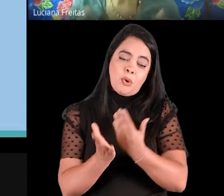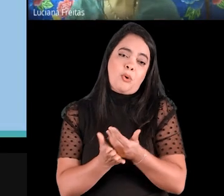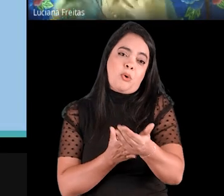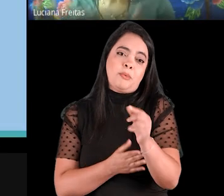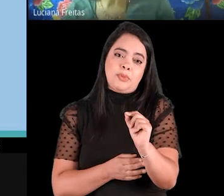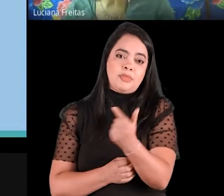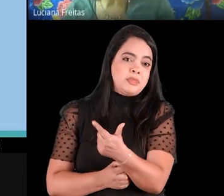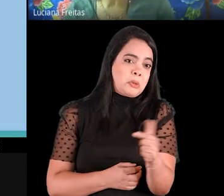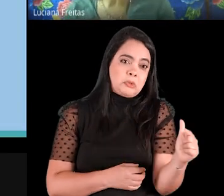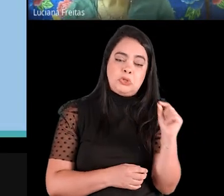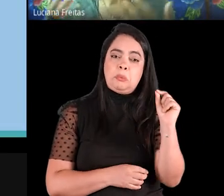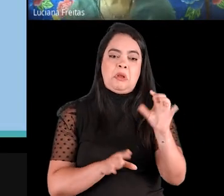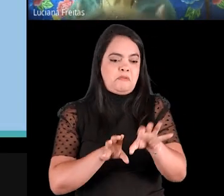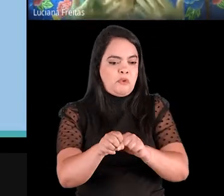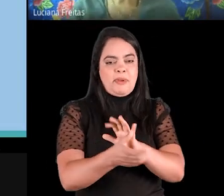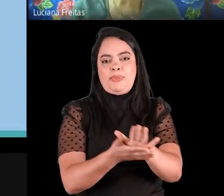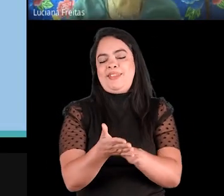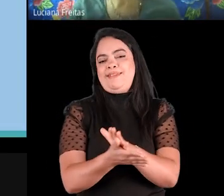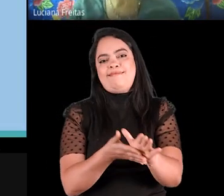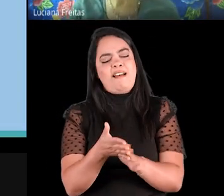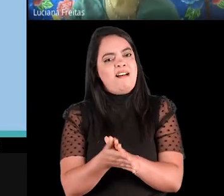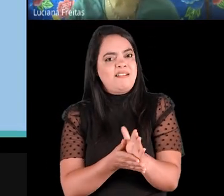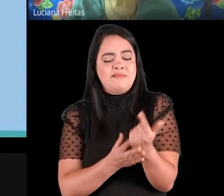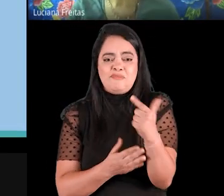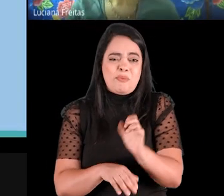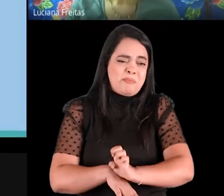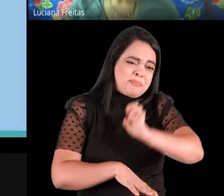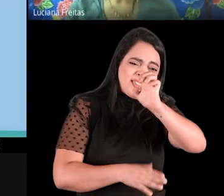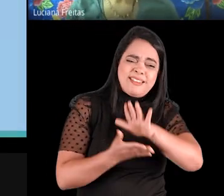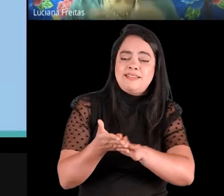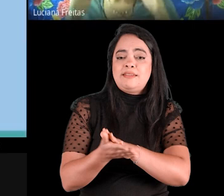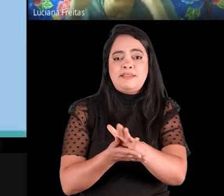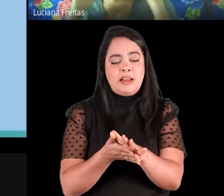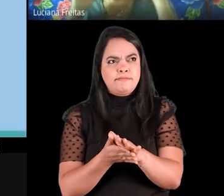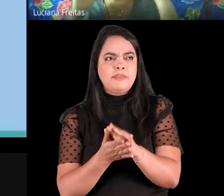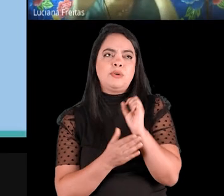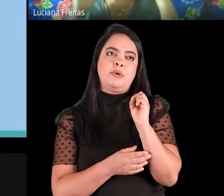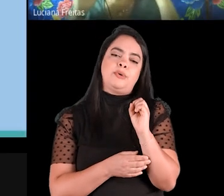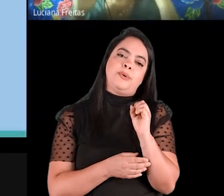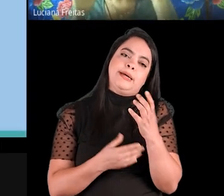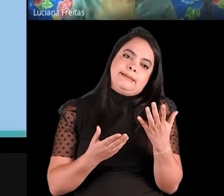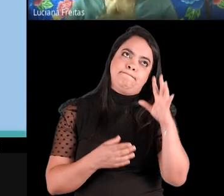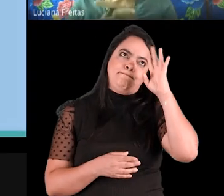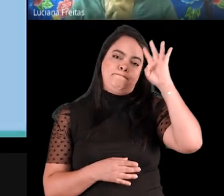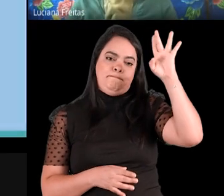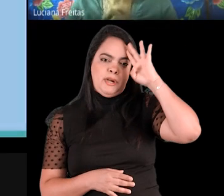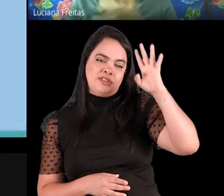interpretar sem ter uma graduação, sem ter uma especialização. Então, se a gente for pensar